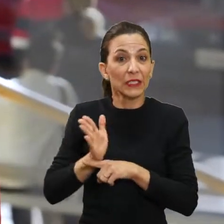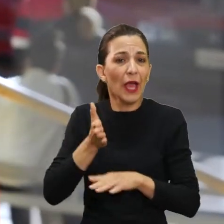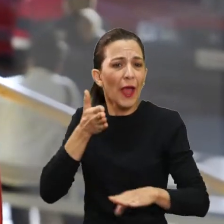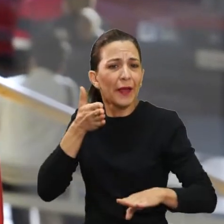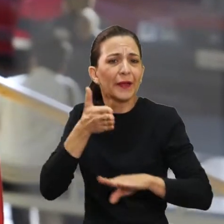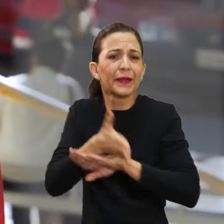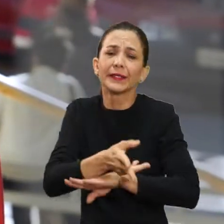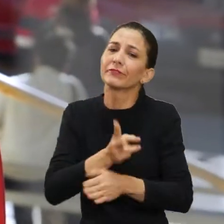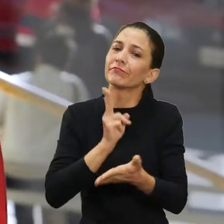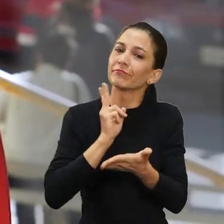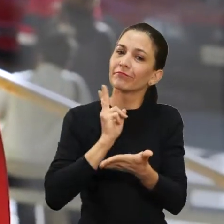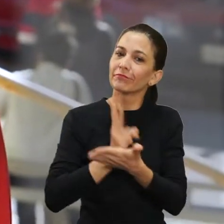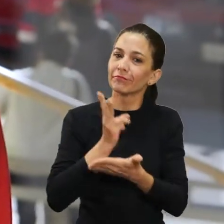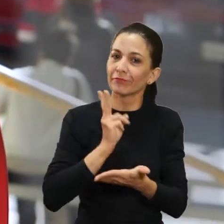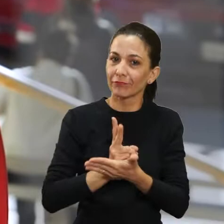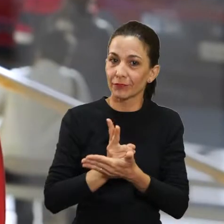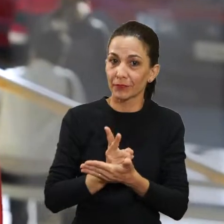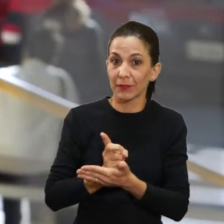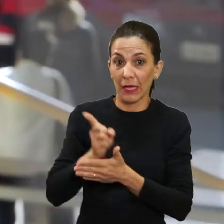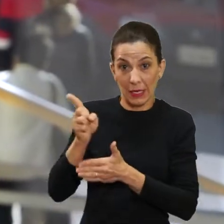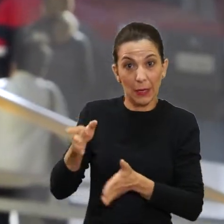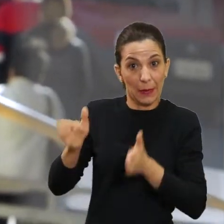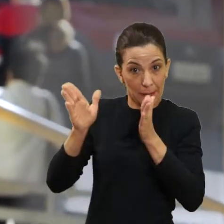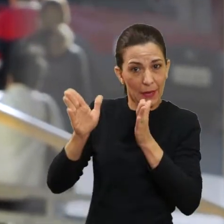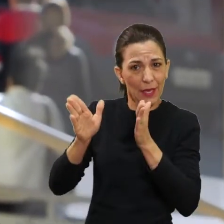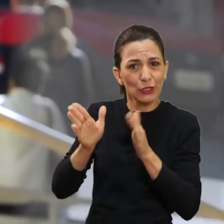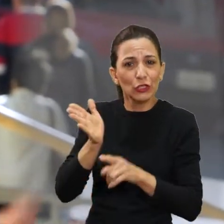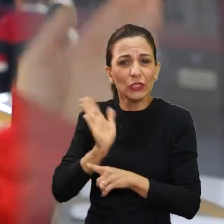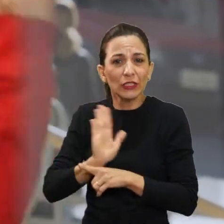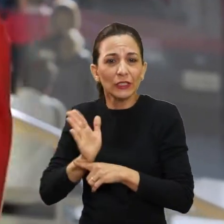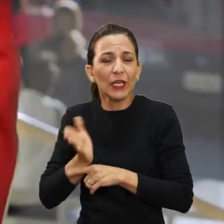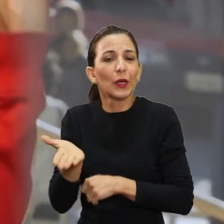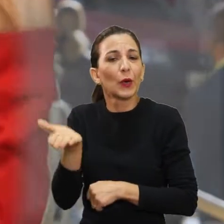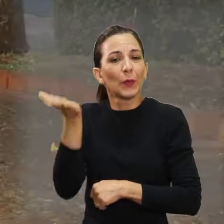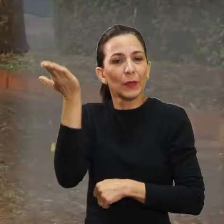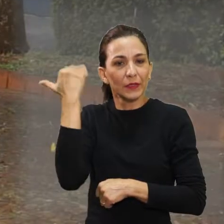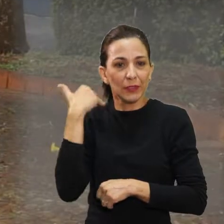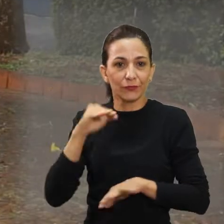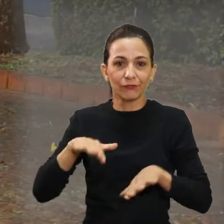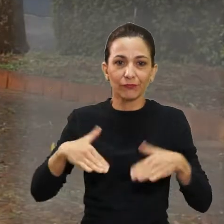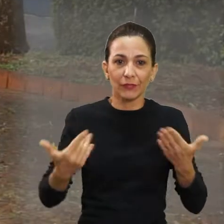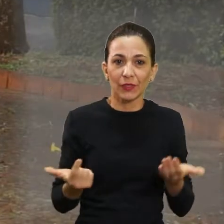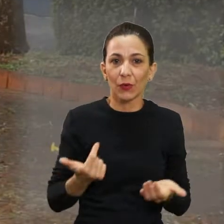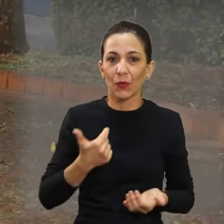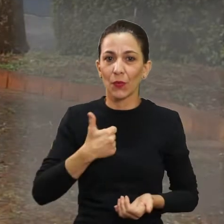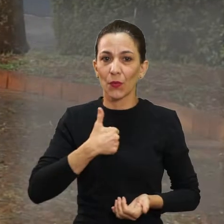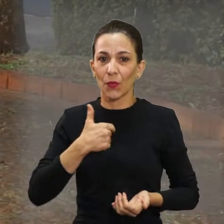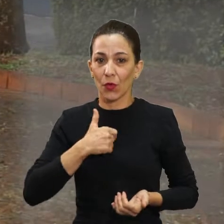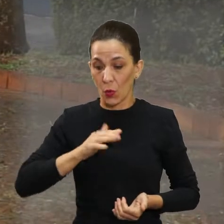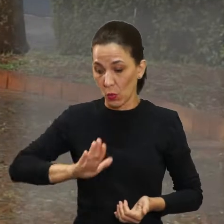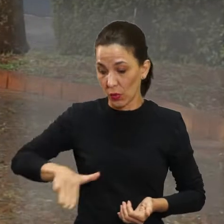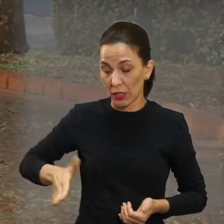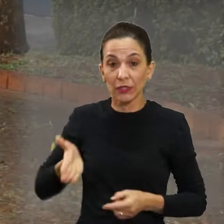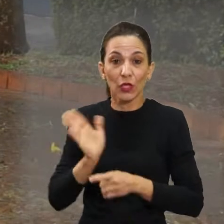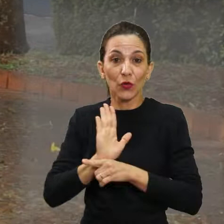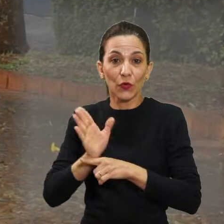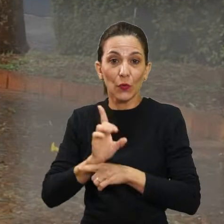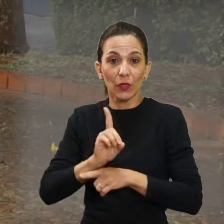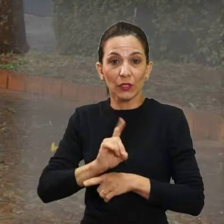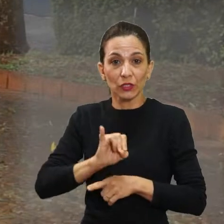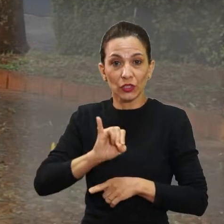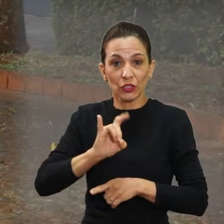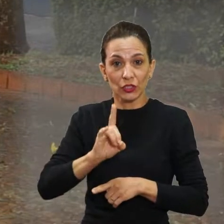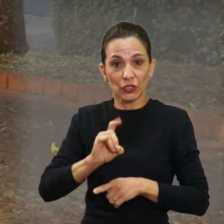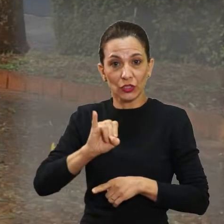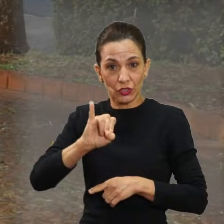paixão muito grande, sempre assisti muitos filmes, sempre fui muito ao cinema. Ali onde hoje a Loja Americana era um cinema. E eu